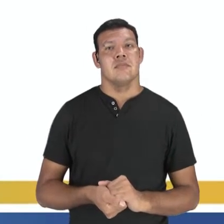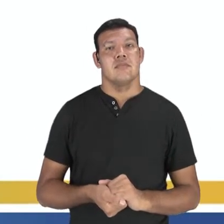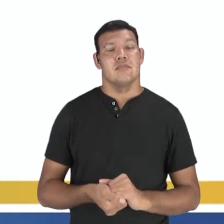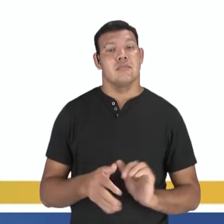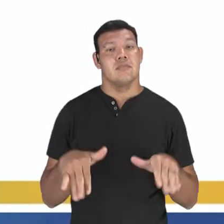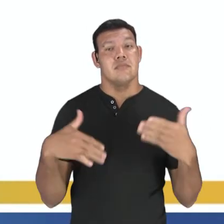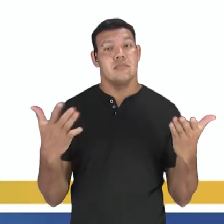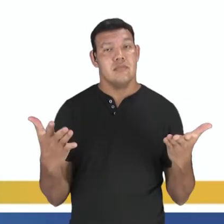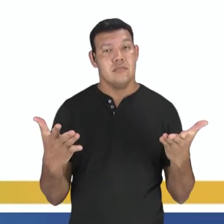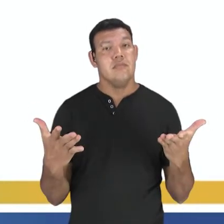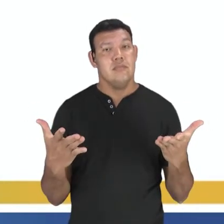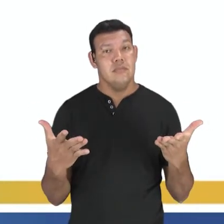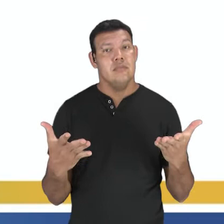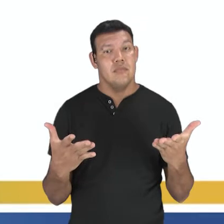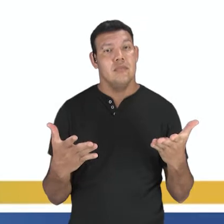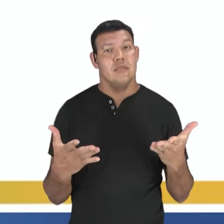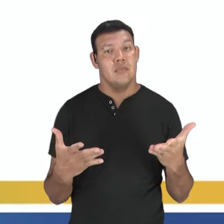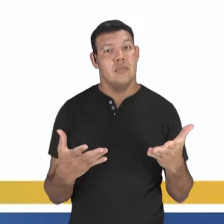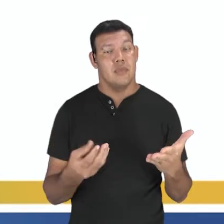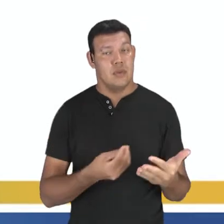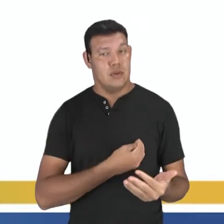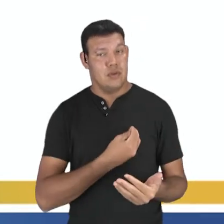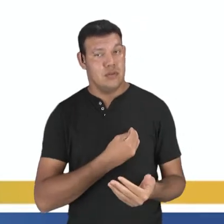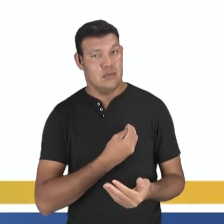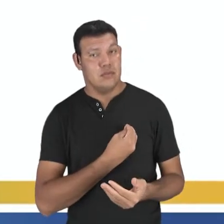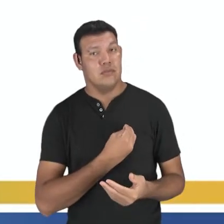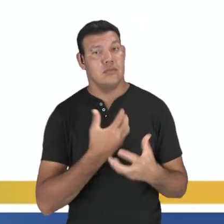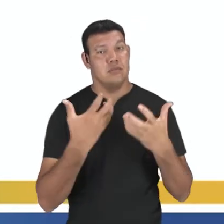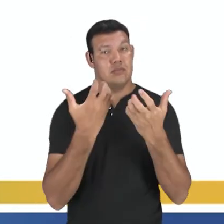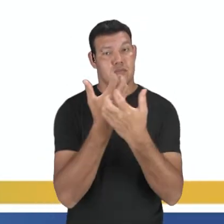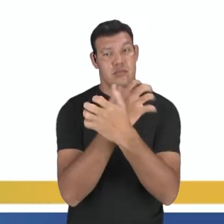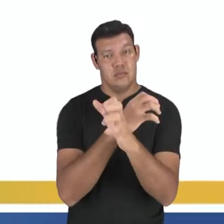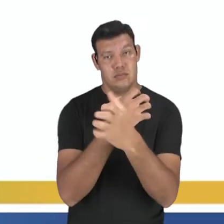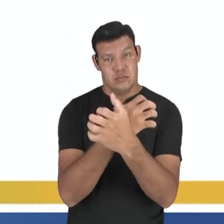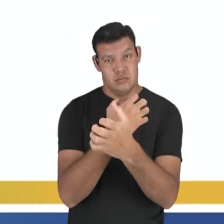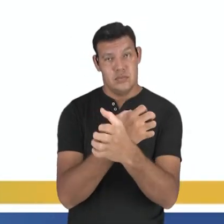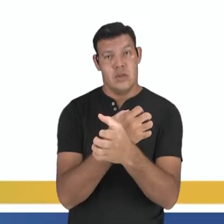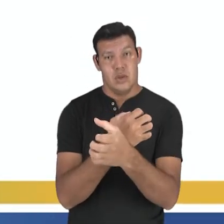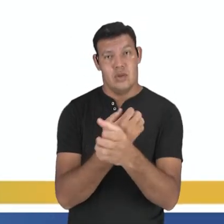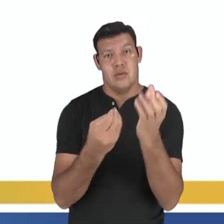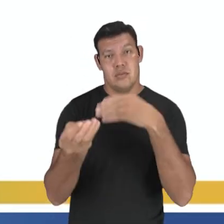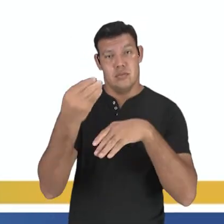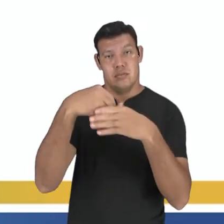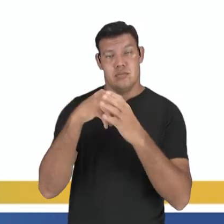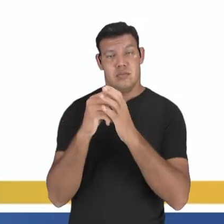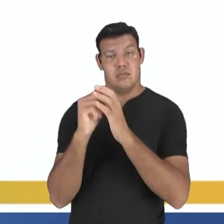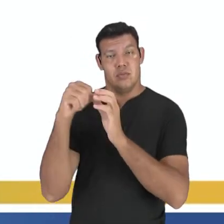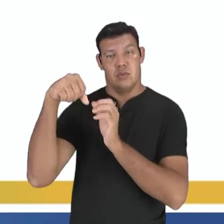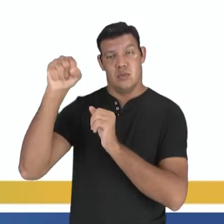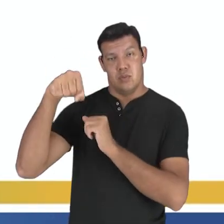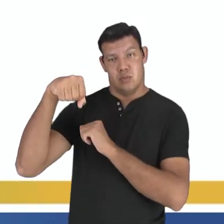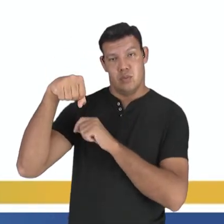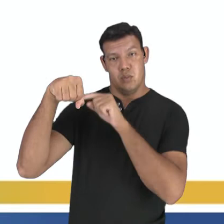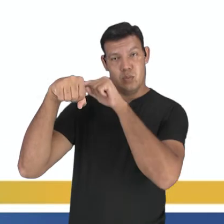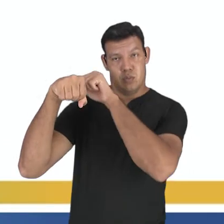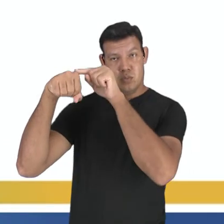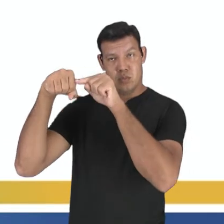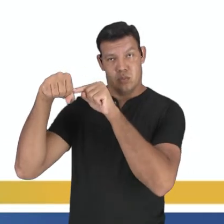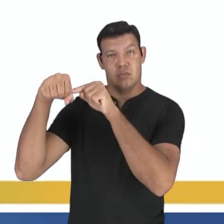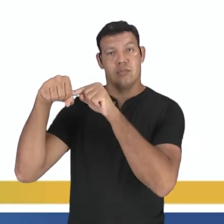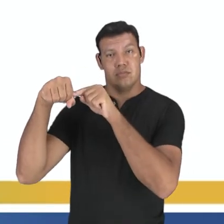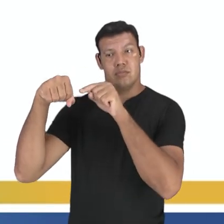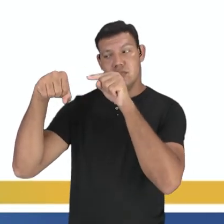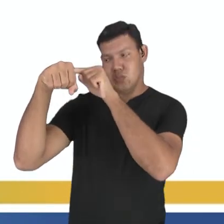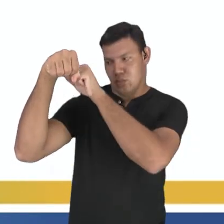E aqui a gente tem um pouquinho também da presença dos ossos no nosso crânio e dos ossos também na nossa coluna vertebral, sendo que na